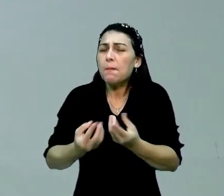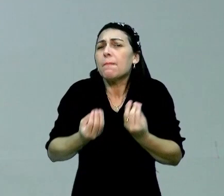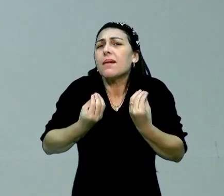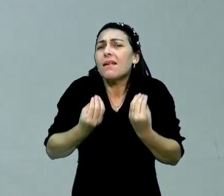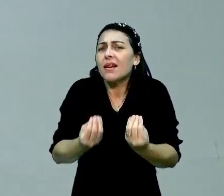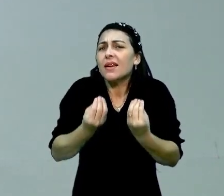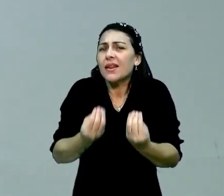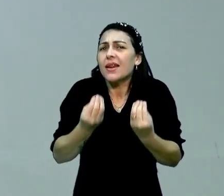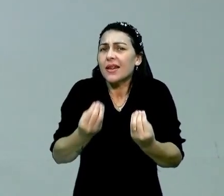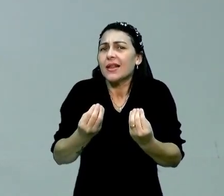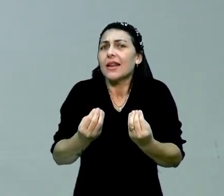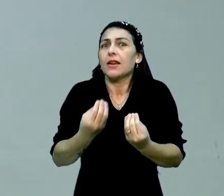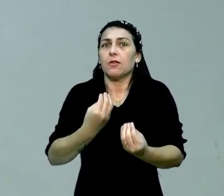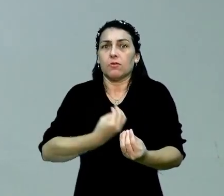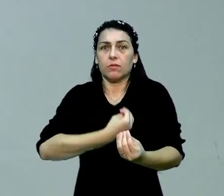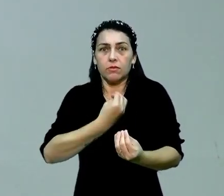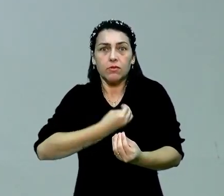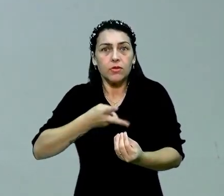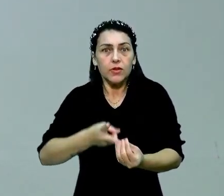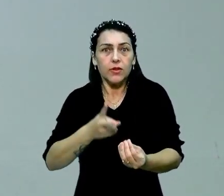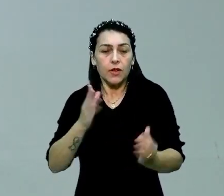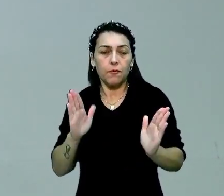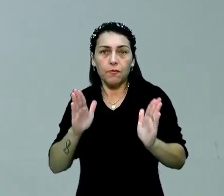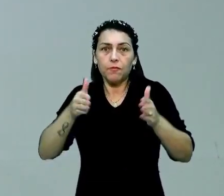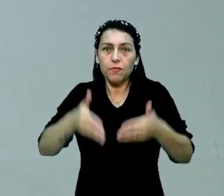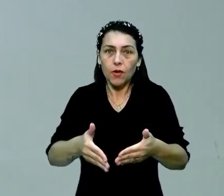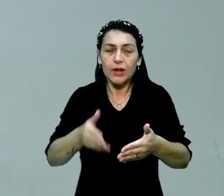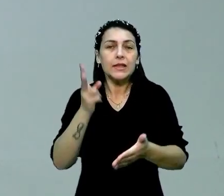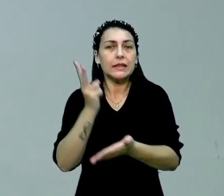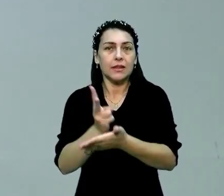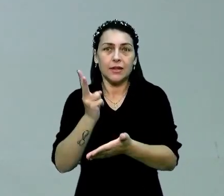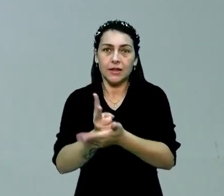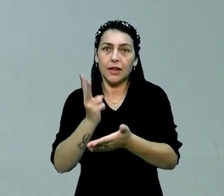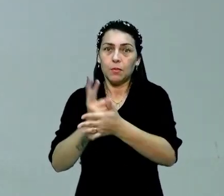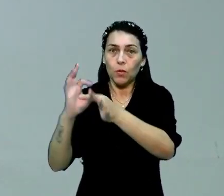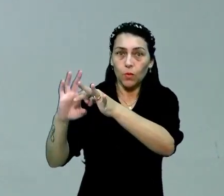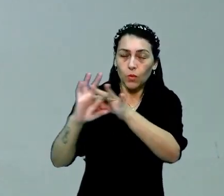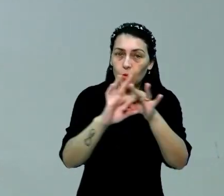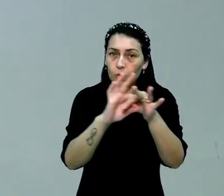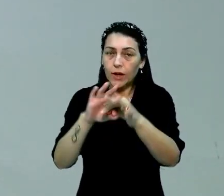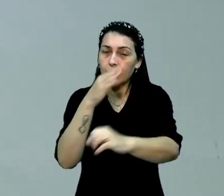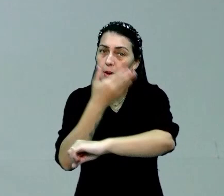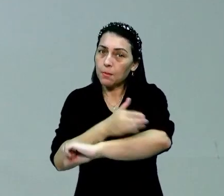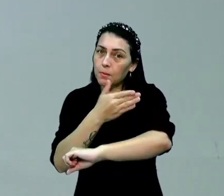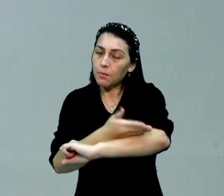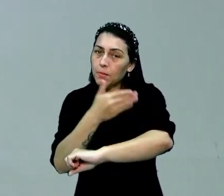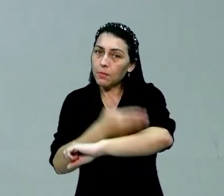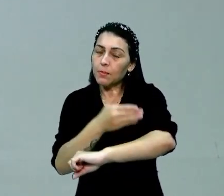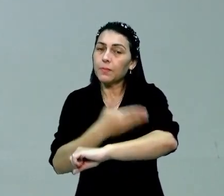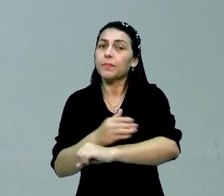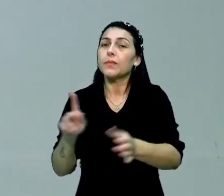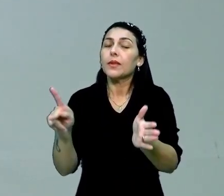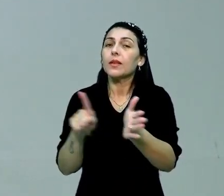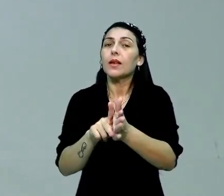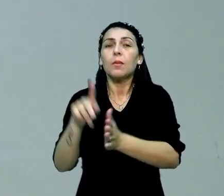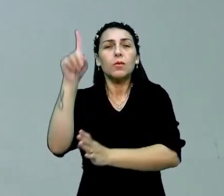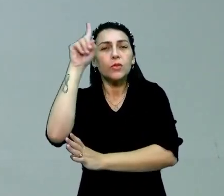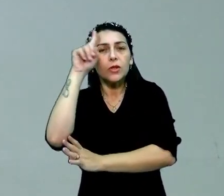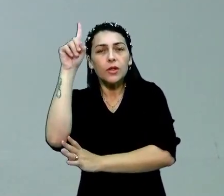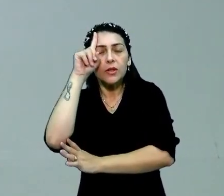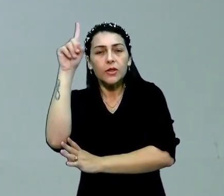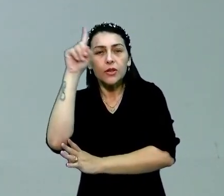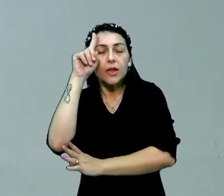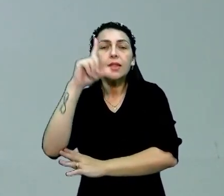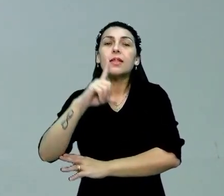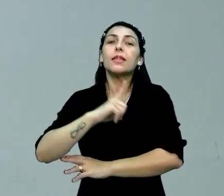quê? Sobrevivência. Foca nisso. Então, se a gente sempre está fazendo o contexto da prática relacionada ao cotidiano, a